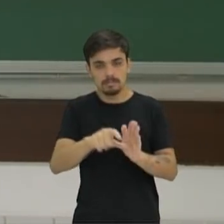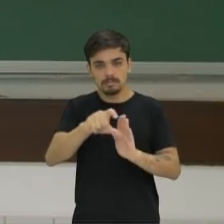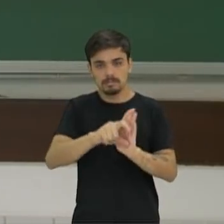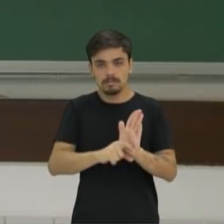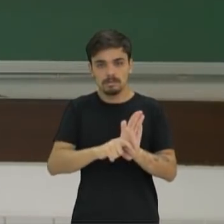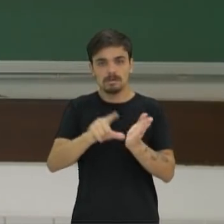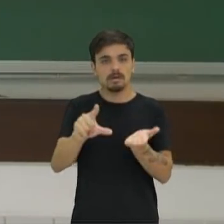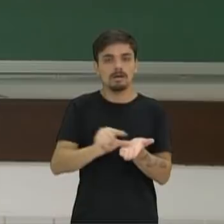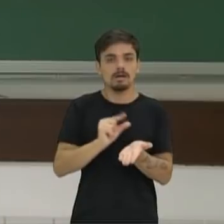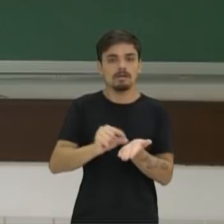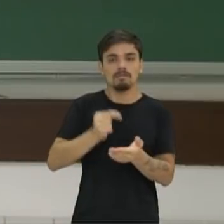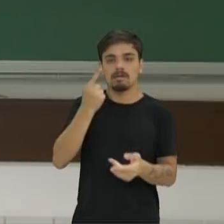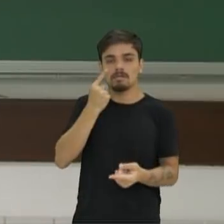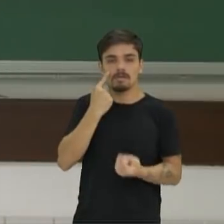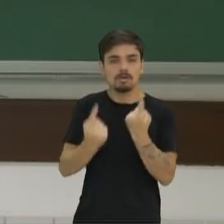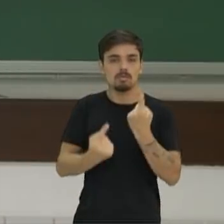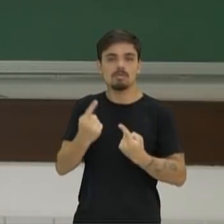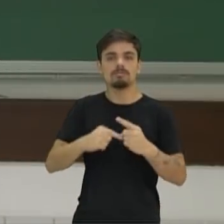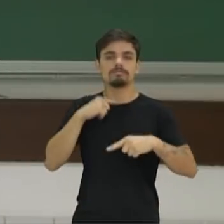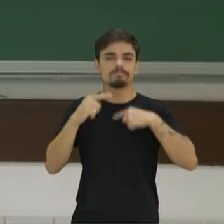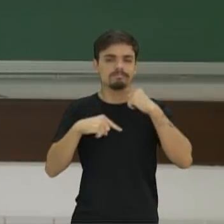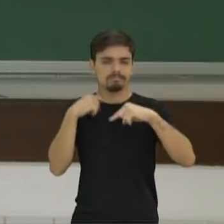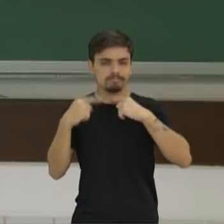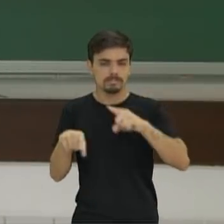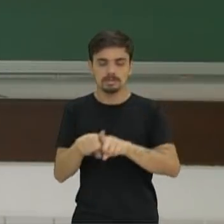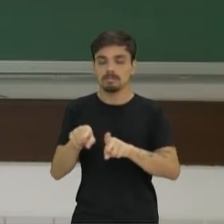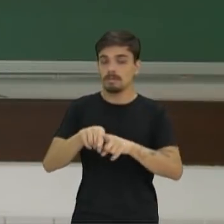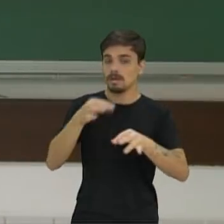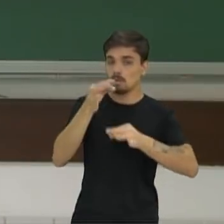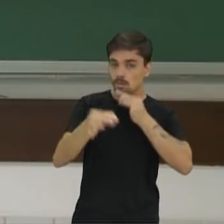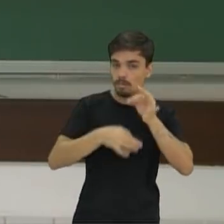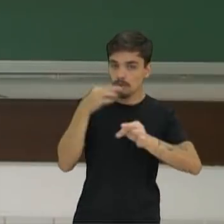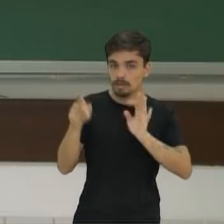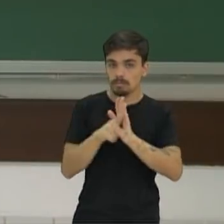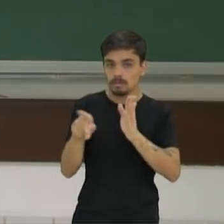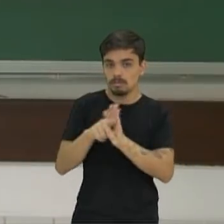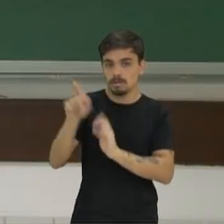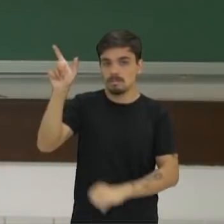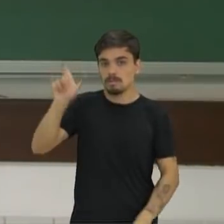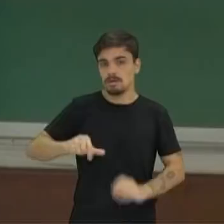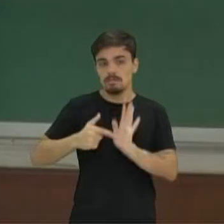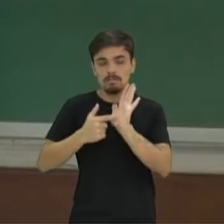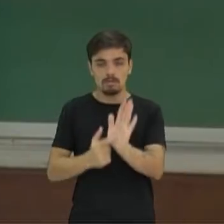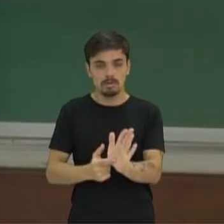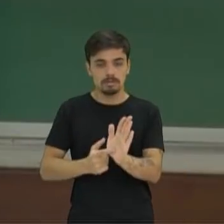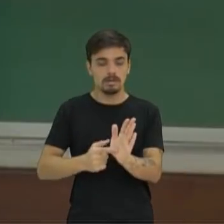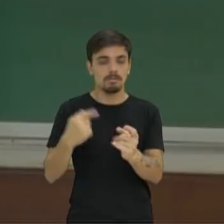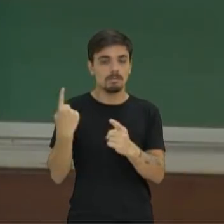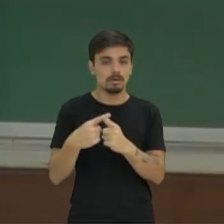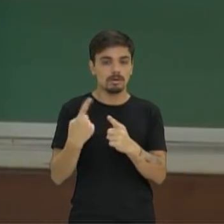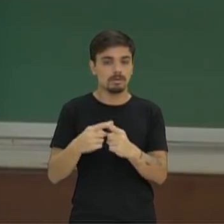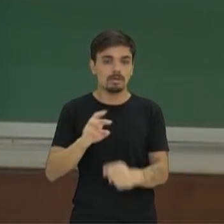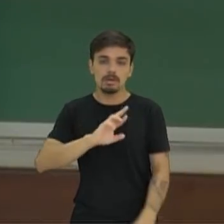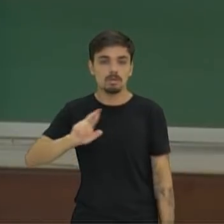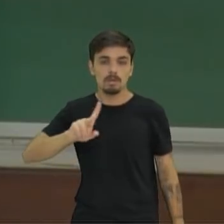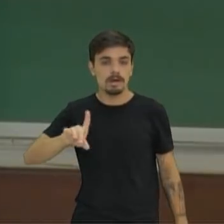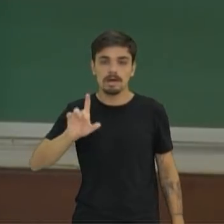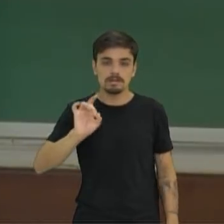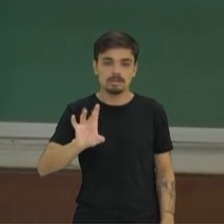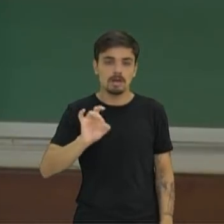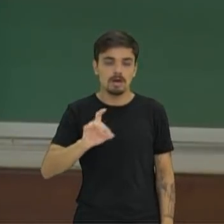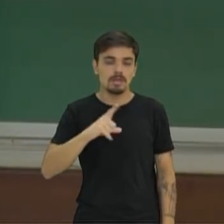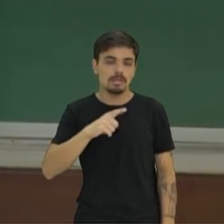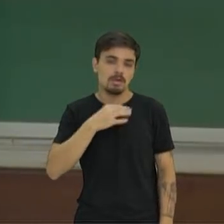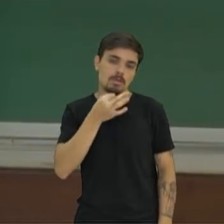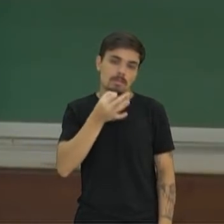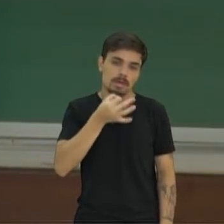e vejamos quais são os questionamentos e argumentos que a articulista apresenta, porque não basta você só ter a